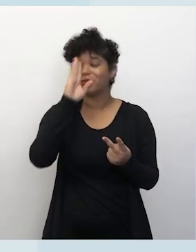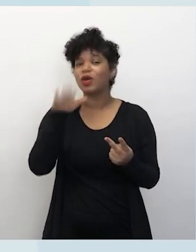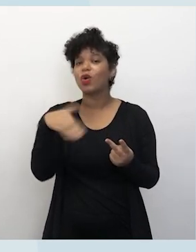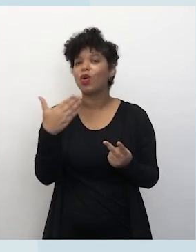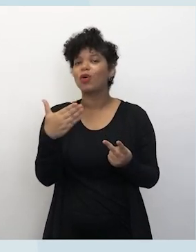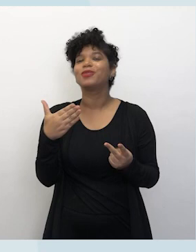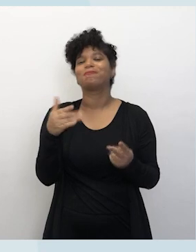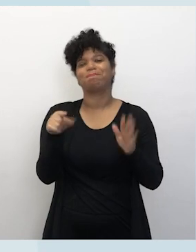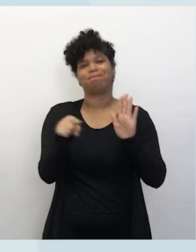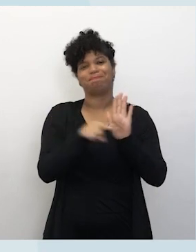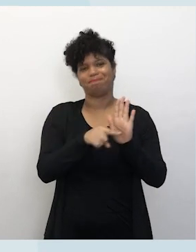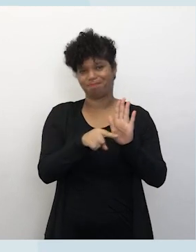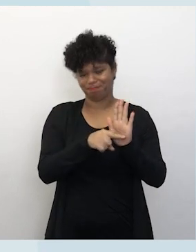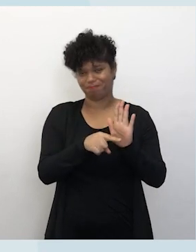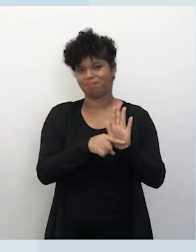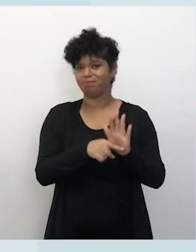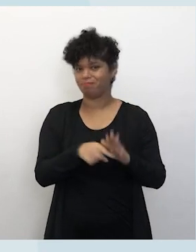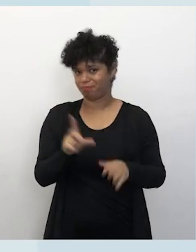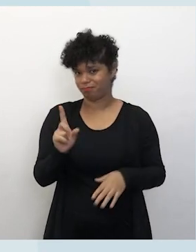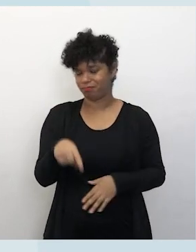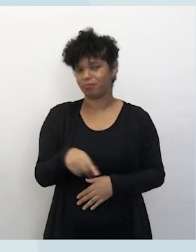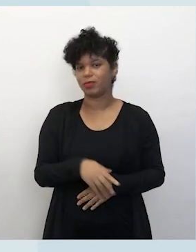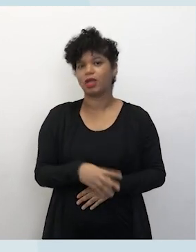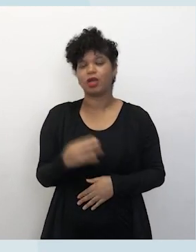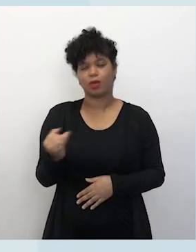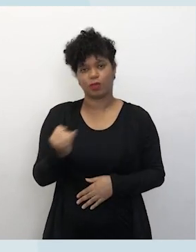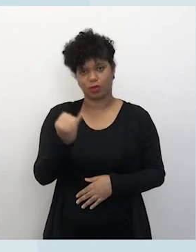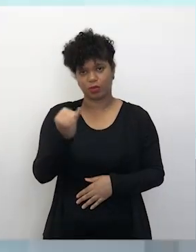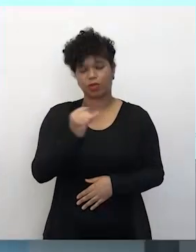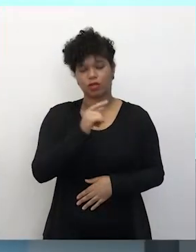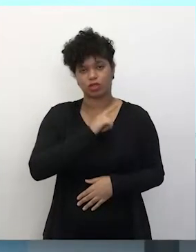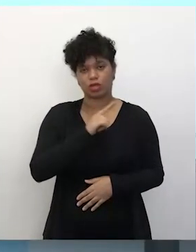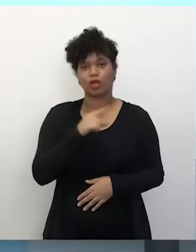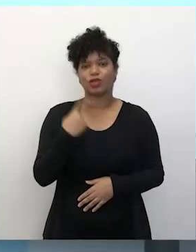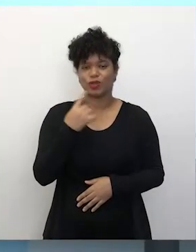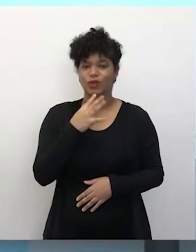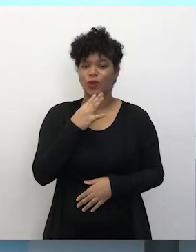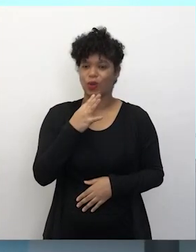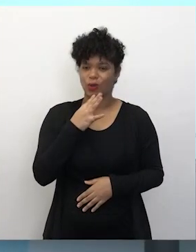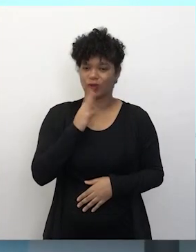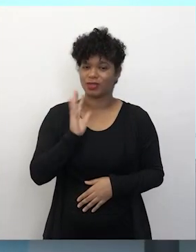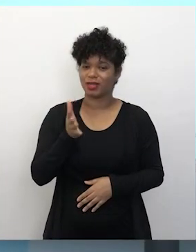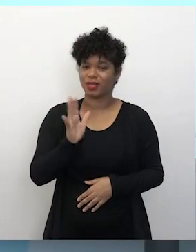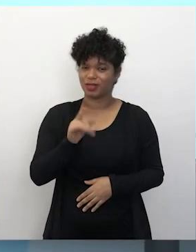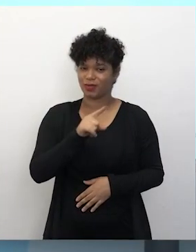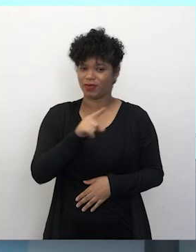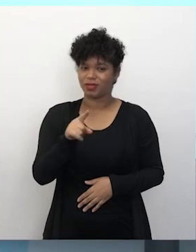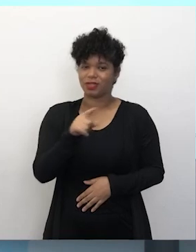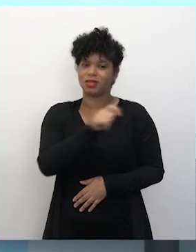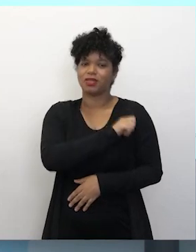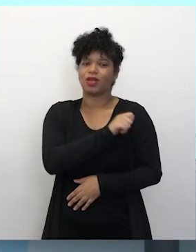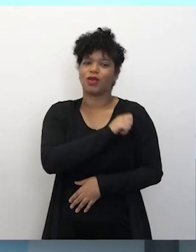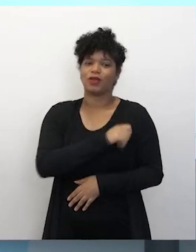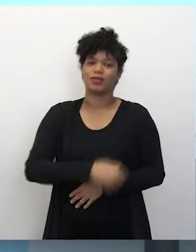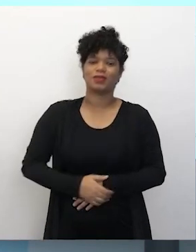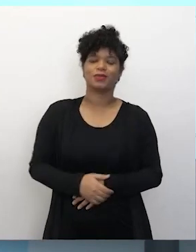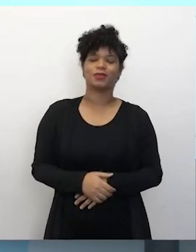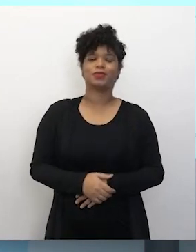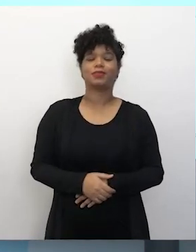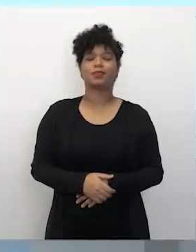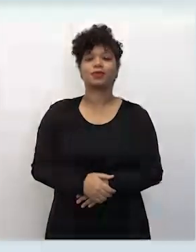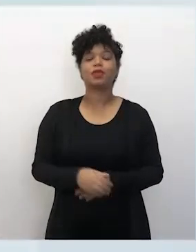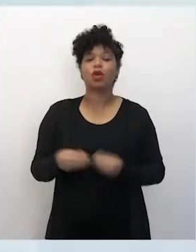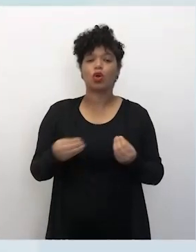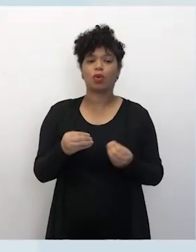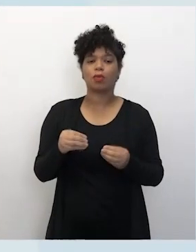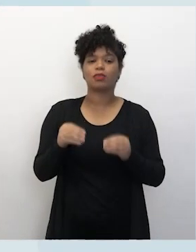É realmente subtrair, tá? Propriedade bastante comum, bastante conhecida aí dos nossos estudantes, o professor não precisa nem falar. Algebricamente,